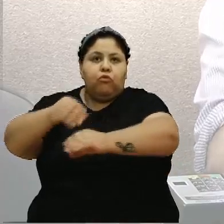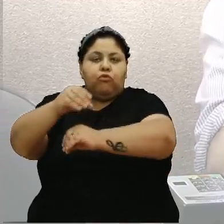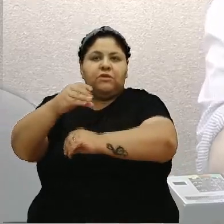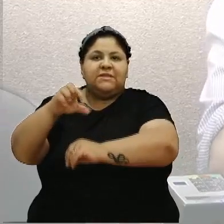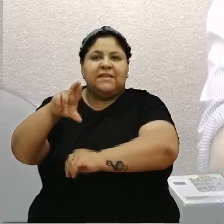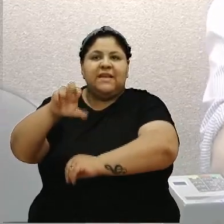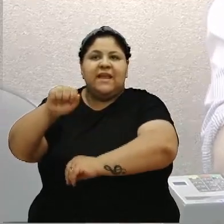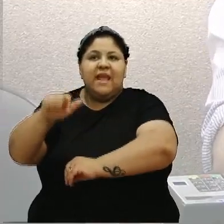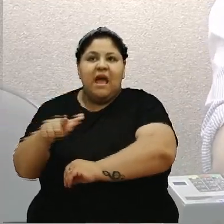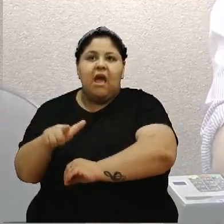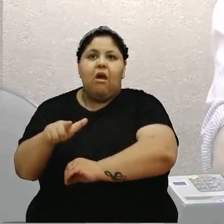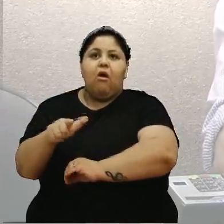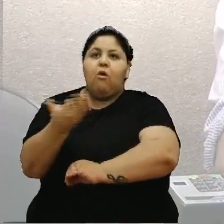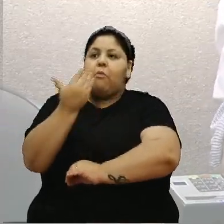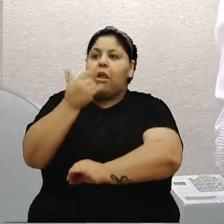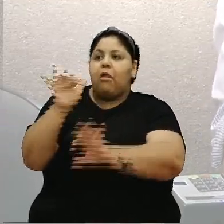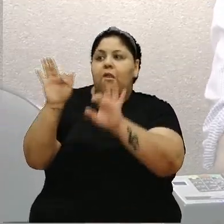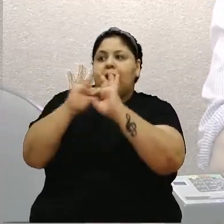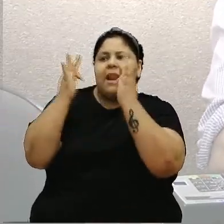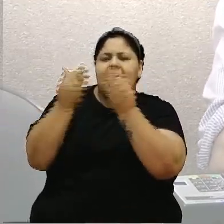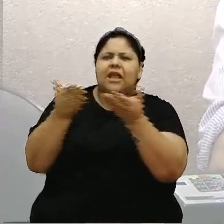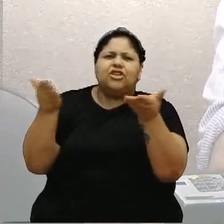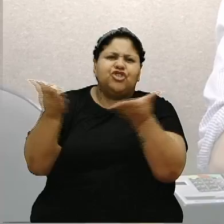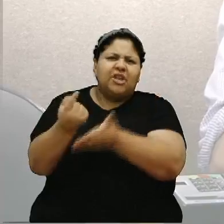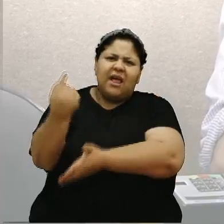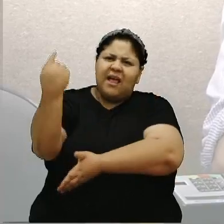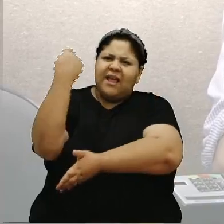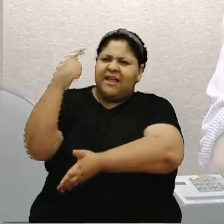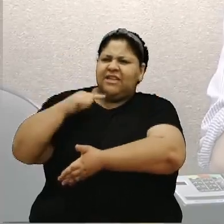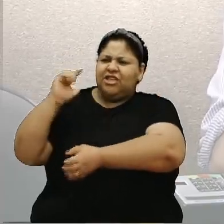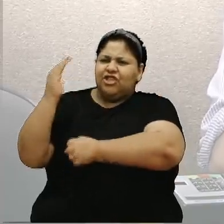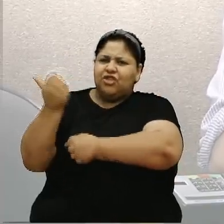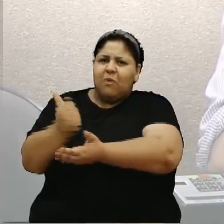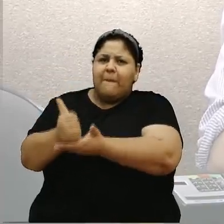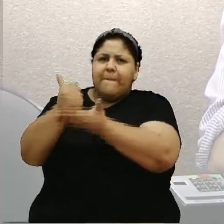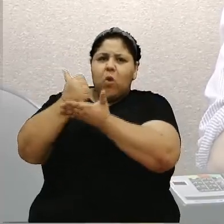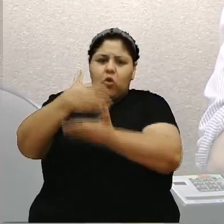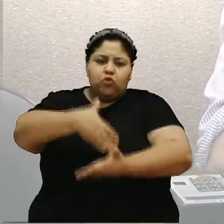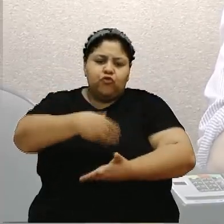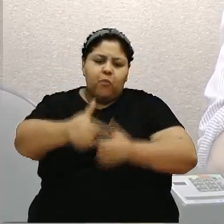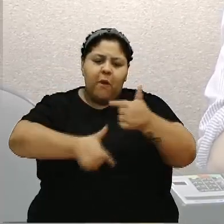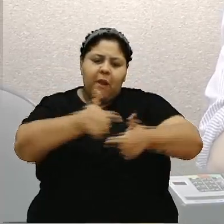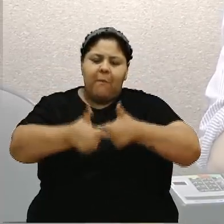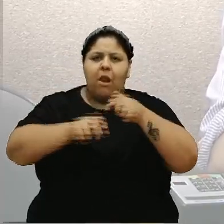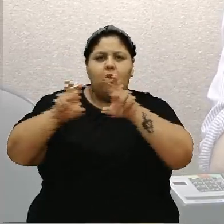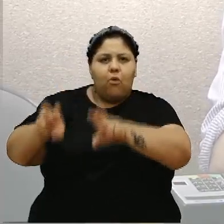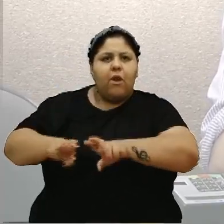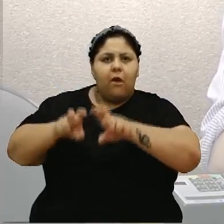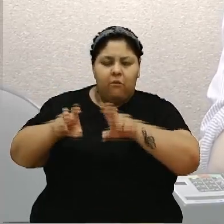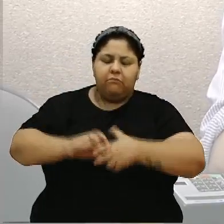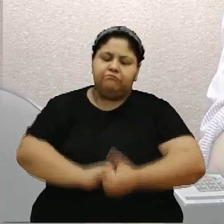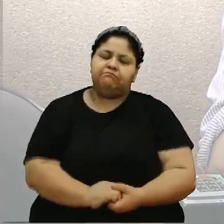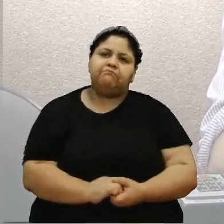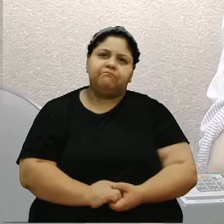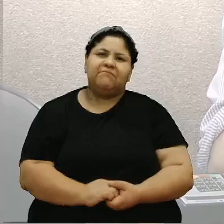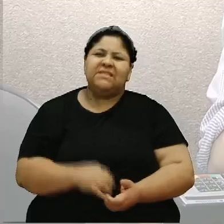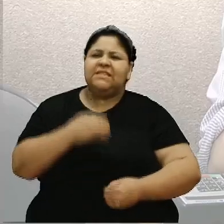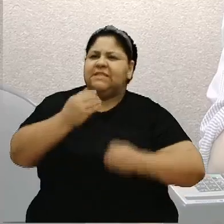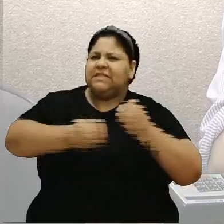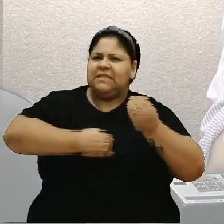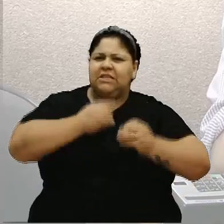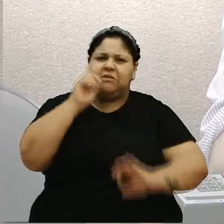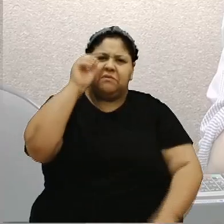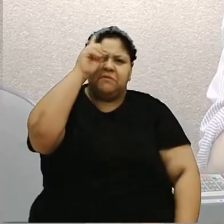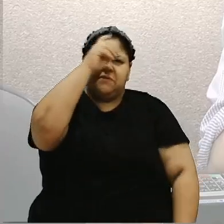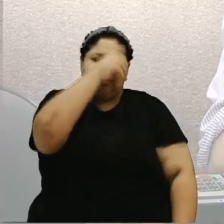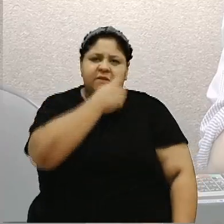família, onde já naquela época contava com o apoio dos filhos para os trabalhos rurais. Sentindo enorme dificuldade